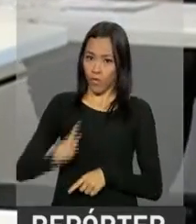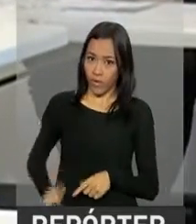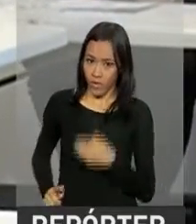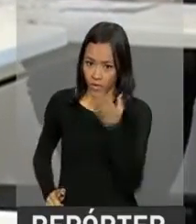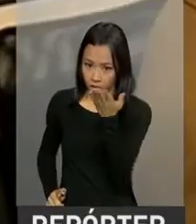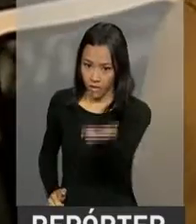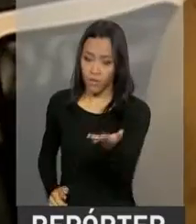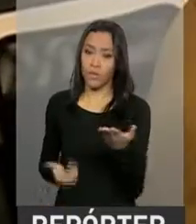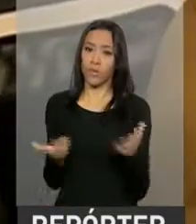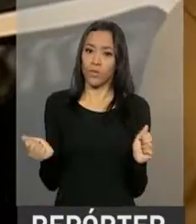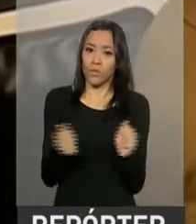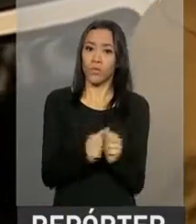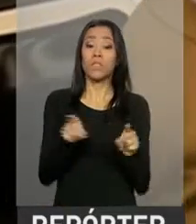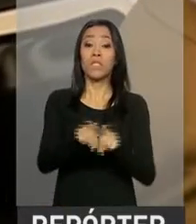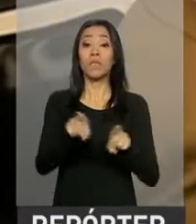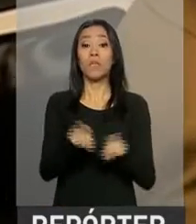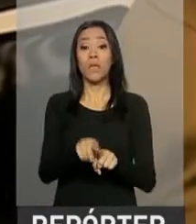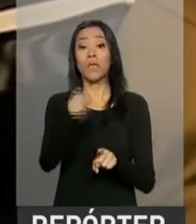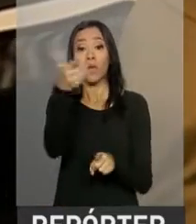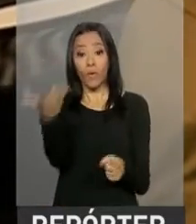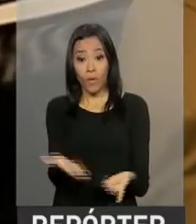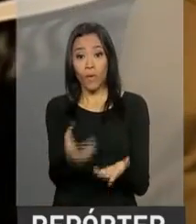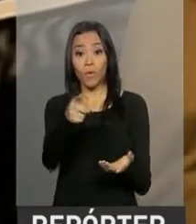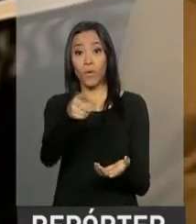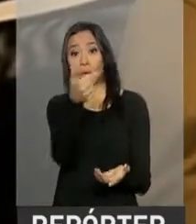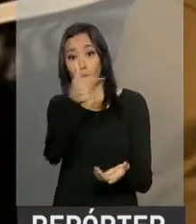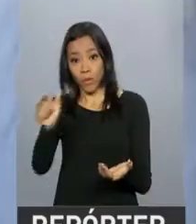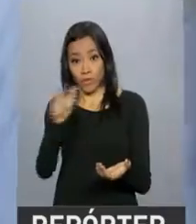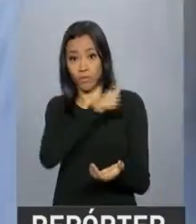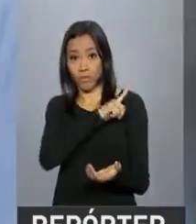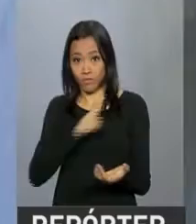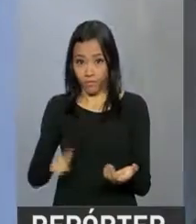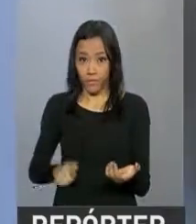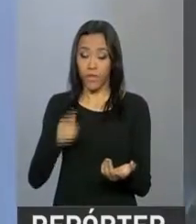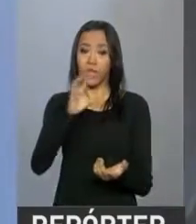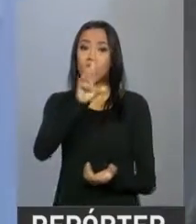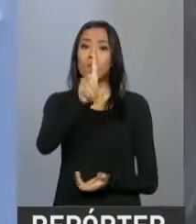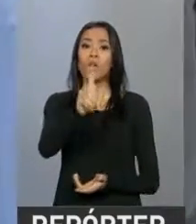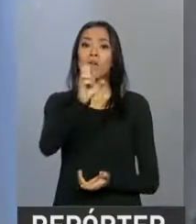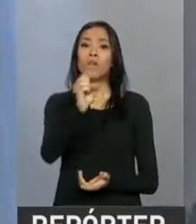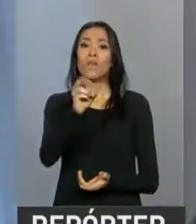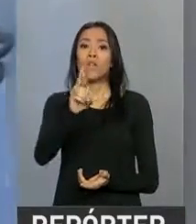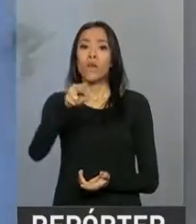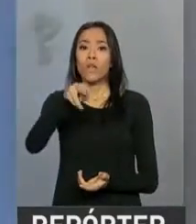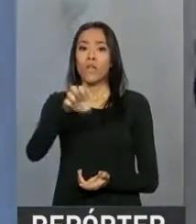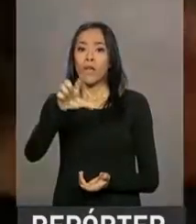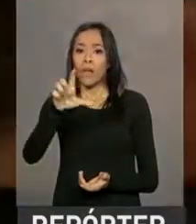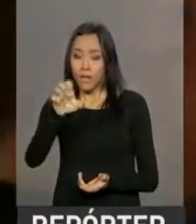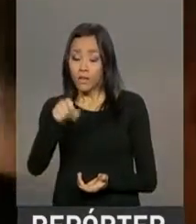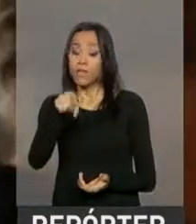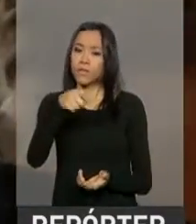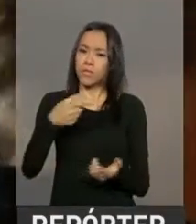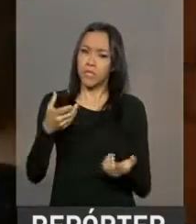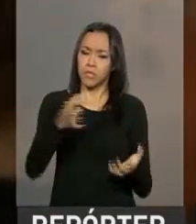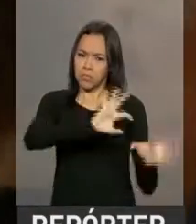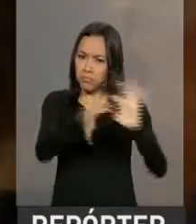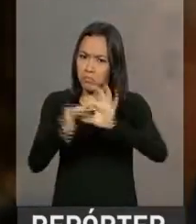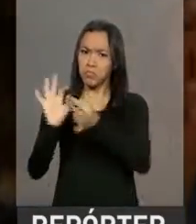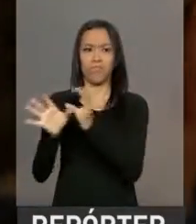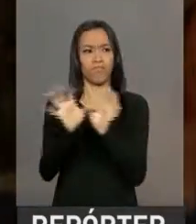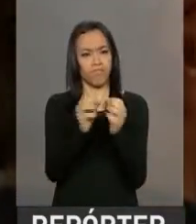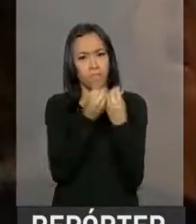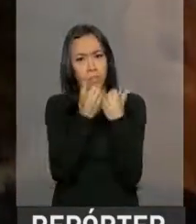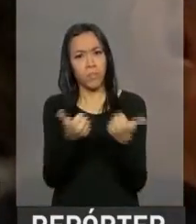fernando pezão e do governador em exercício francisco dornelles temer disse que os jogos olímpicos vem acontecendo em um clima de absoluta